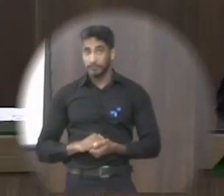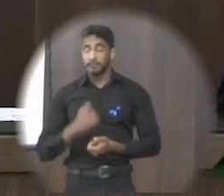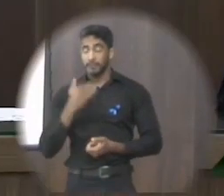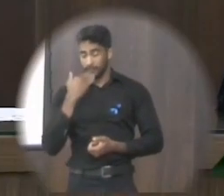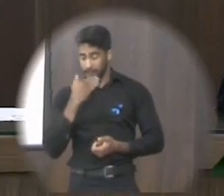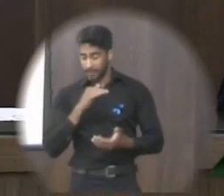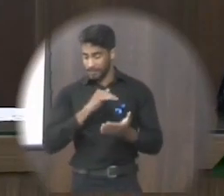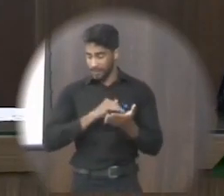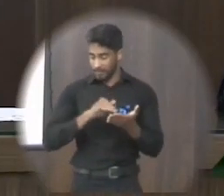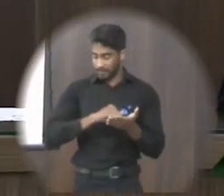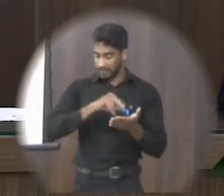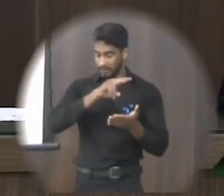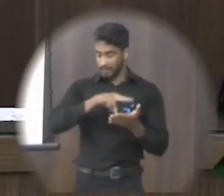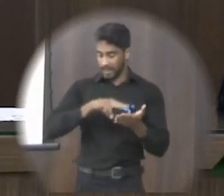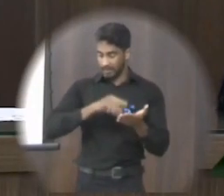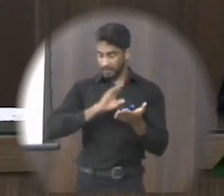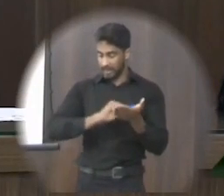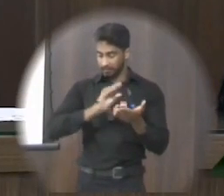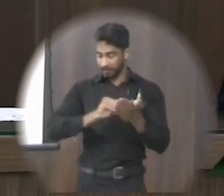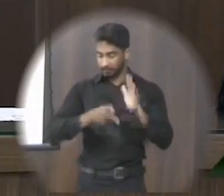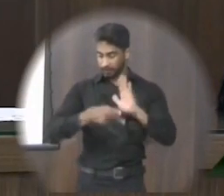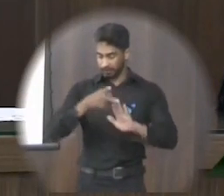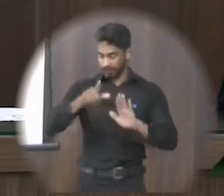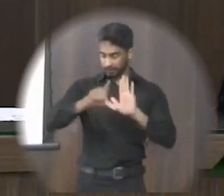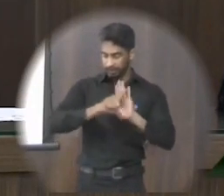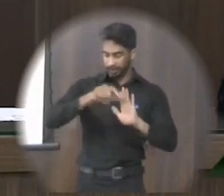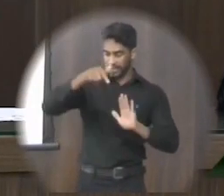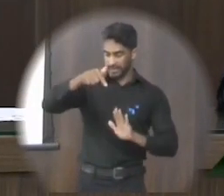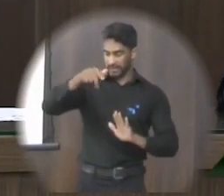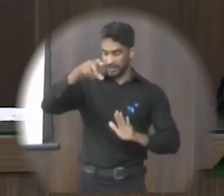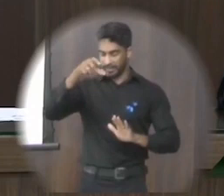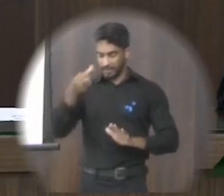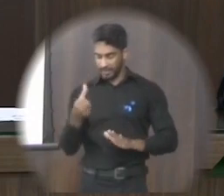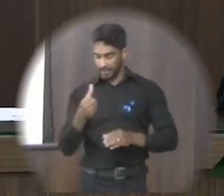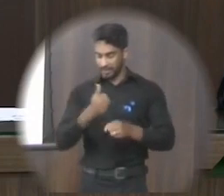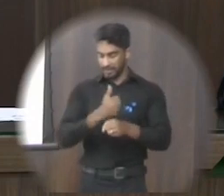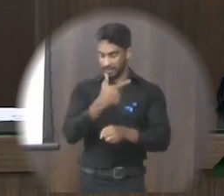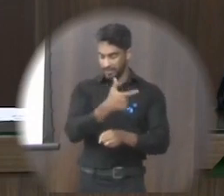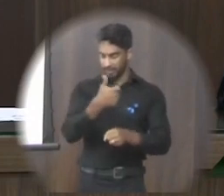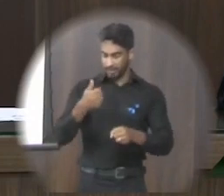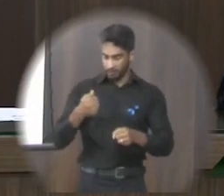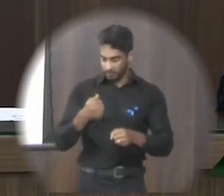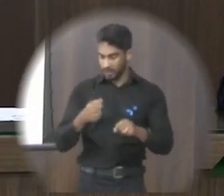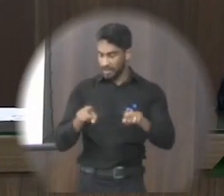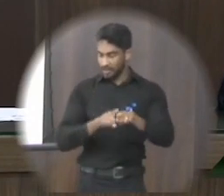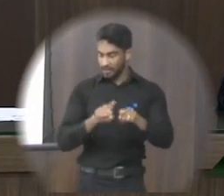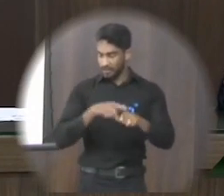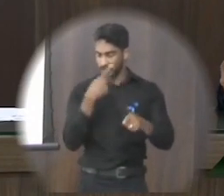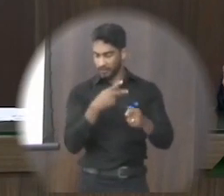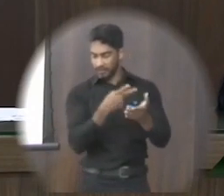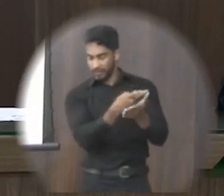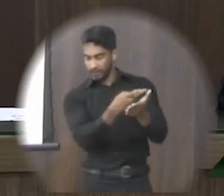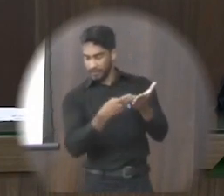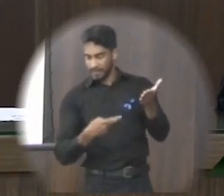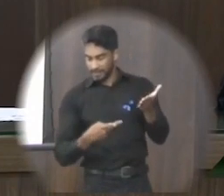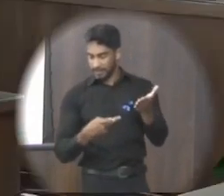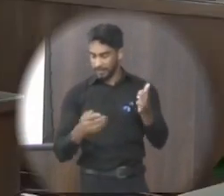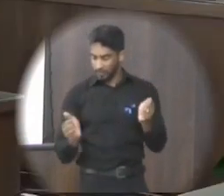Solicito ao senhor secretário que faça a leitura da emenda do projeto de lei 076-2021, bem como dos pareceres que o